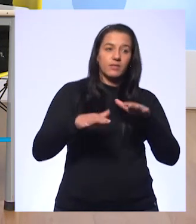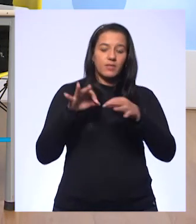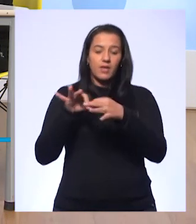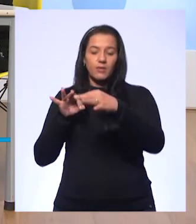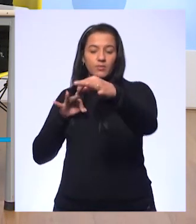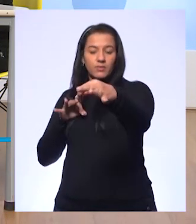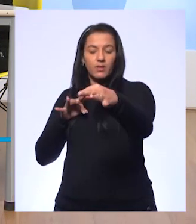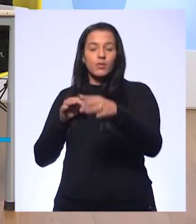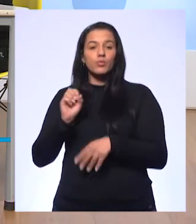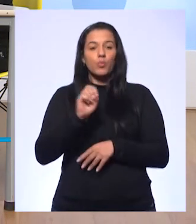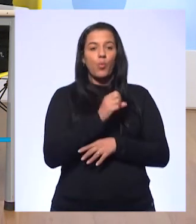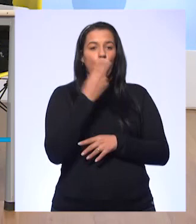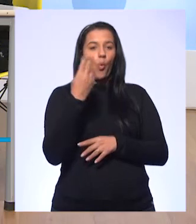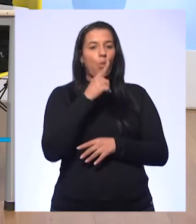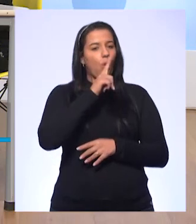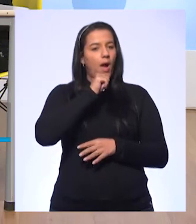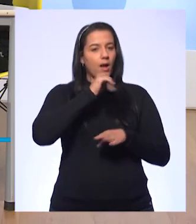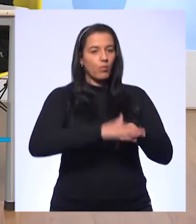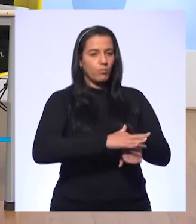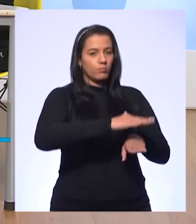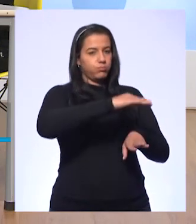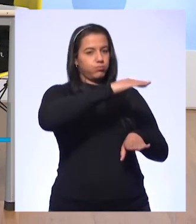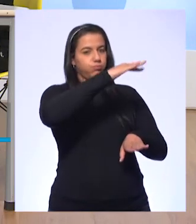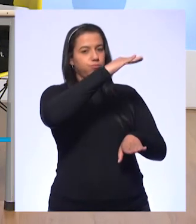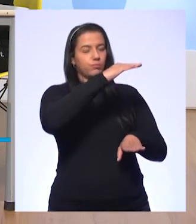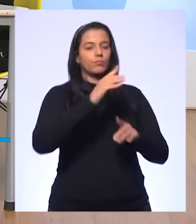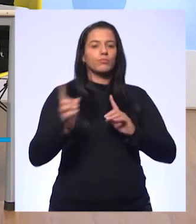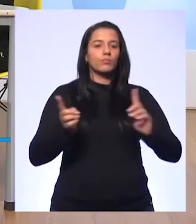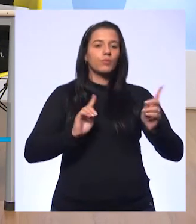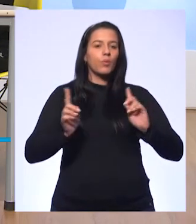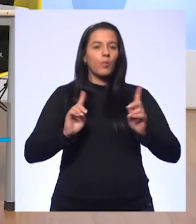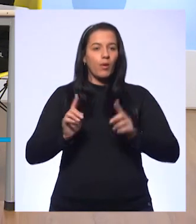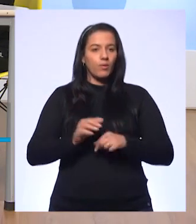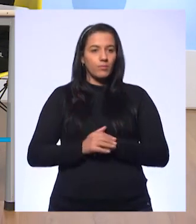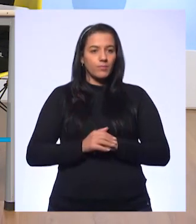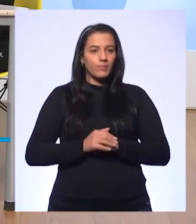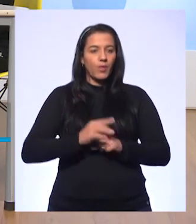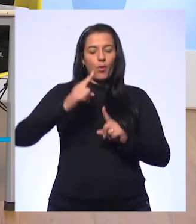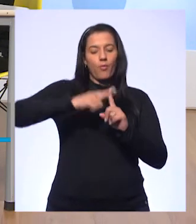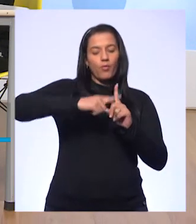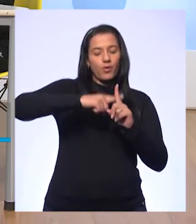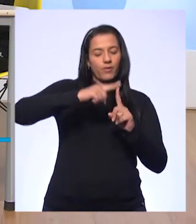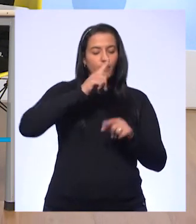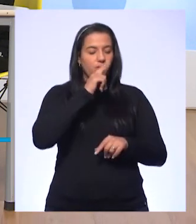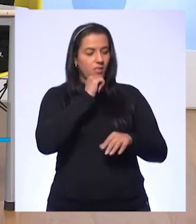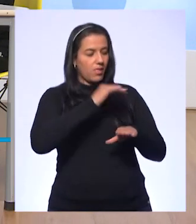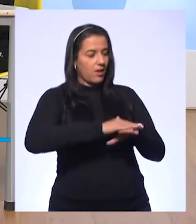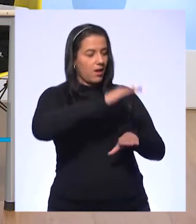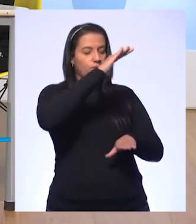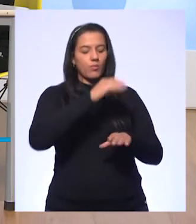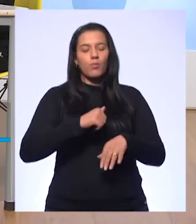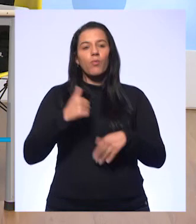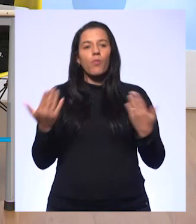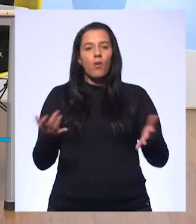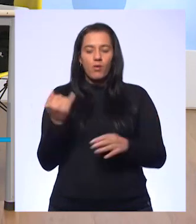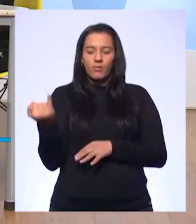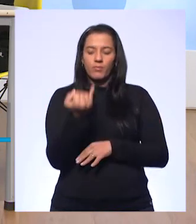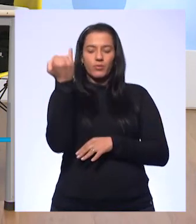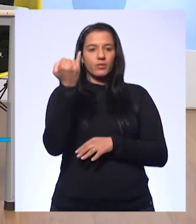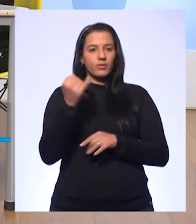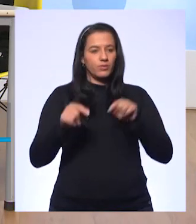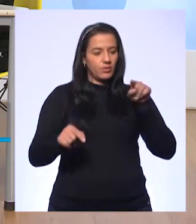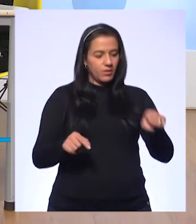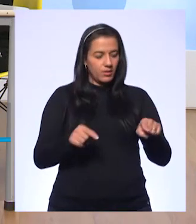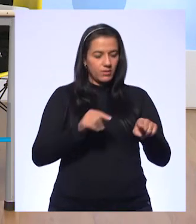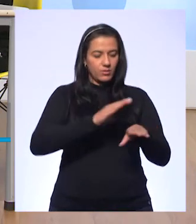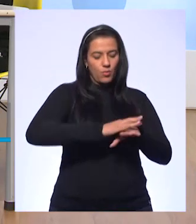extenso ou se o rio que tem mais volume de água. Né? O volume de água acho que às vezes é até mais Eu importante, também né? considero mais importante, apesar que